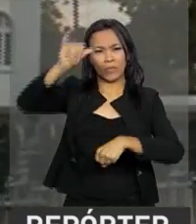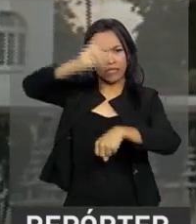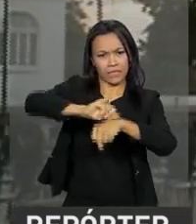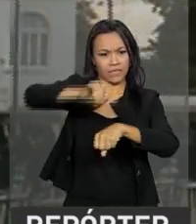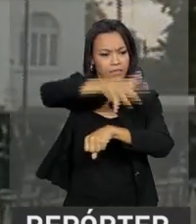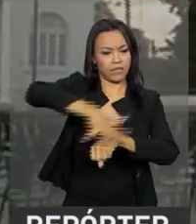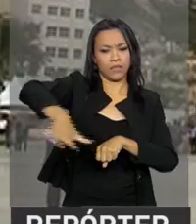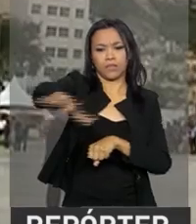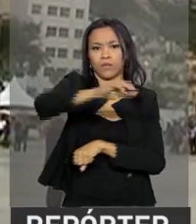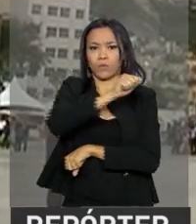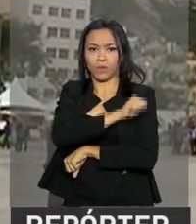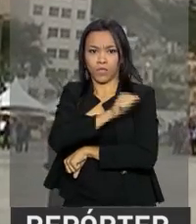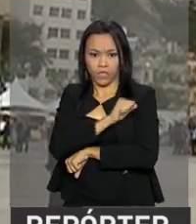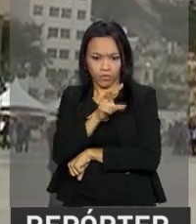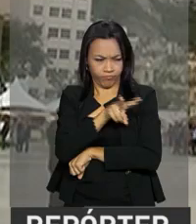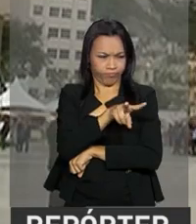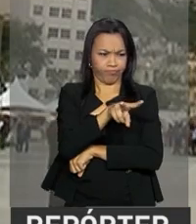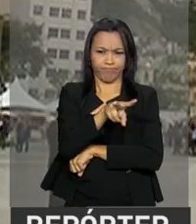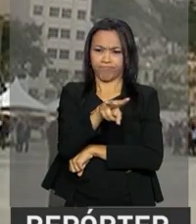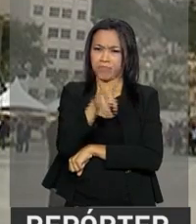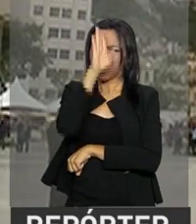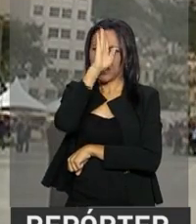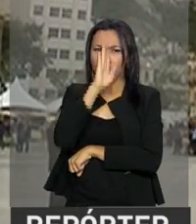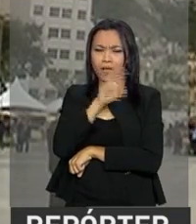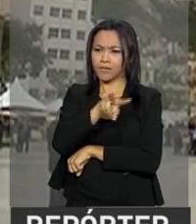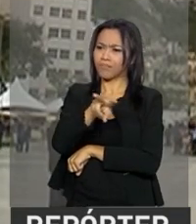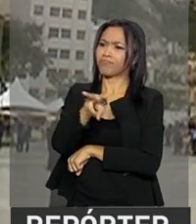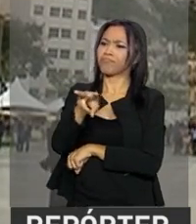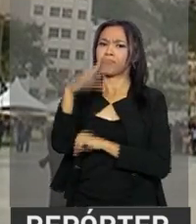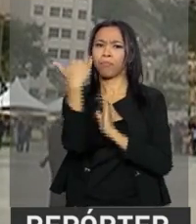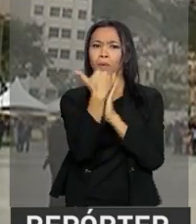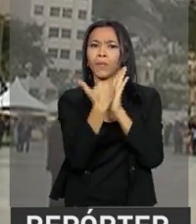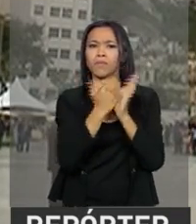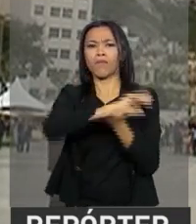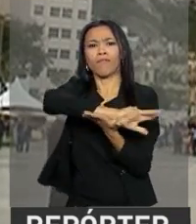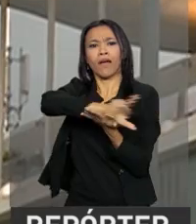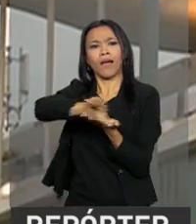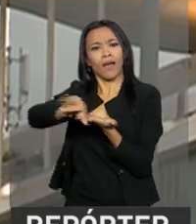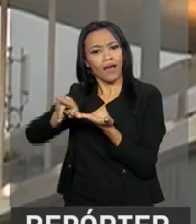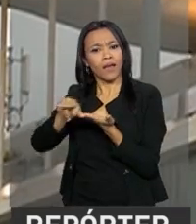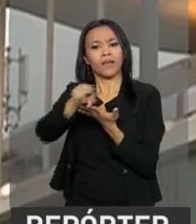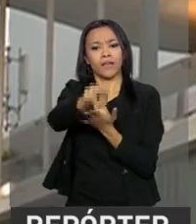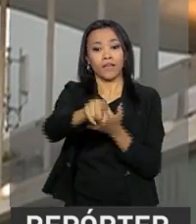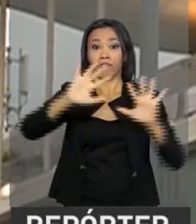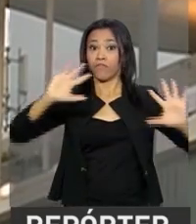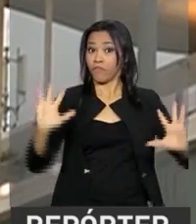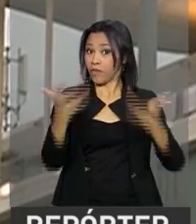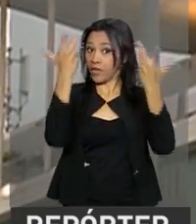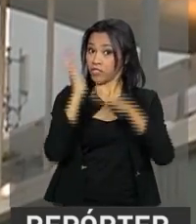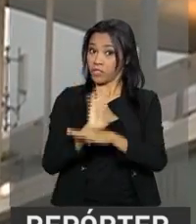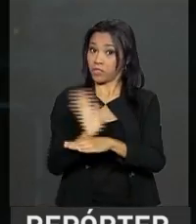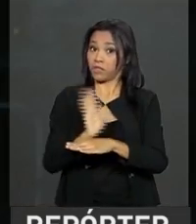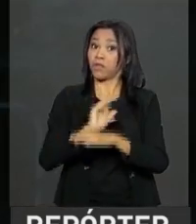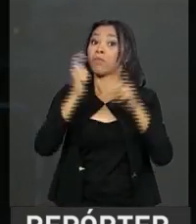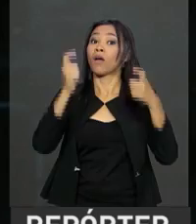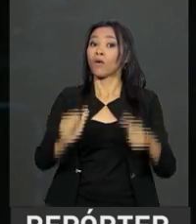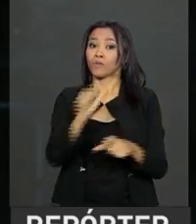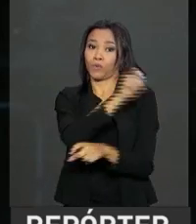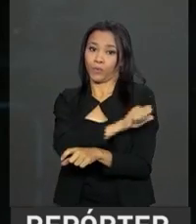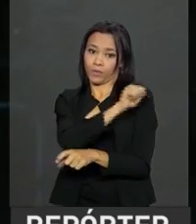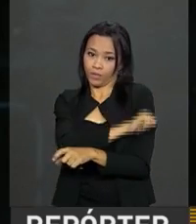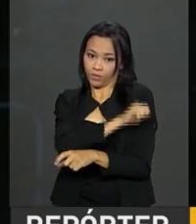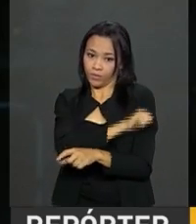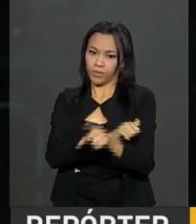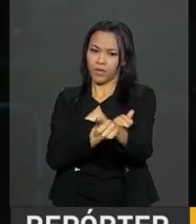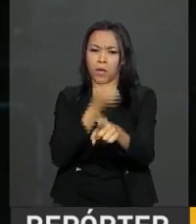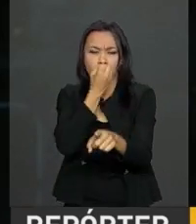capital fluminense pôde conferir de graça a programação de mais uma edição do Festival de Cinema do Rio. Eu acho uma boa